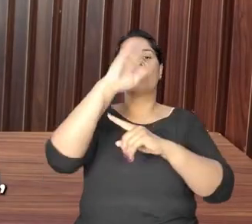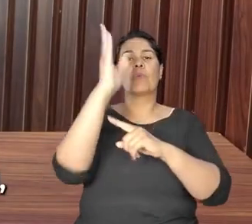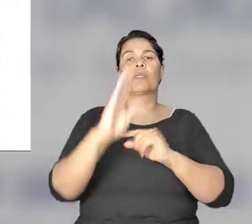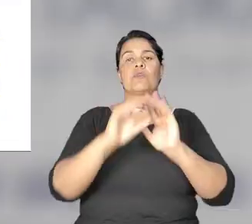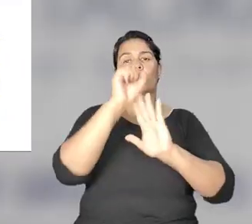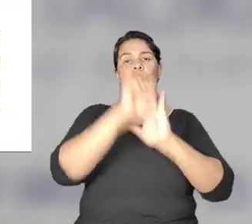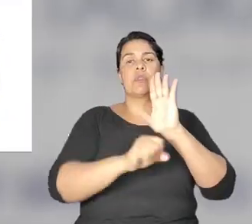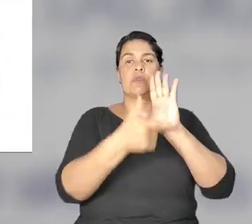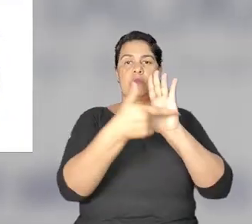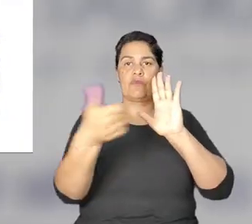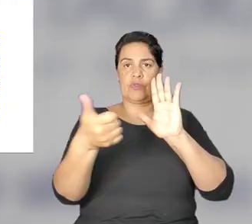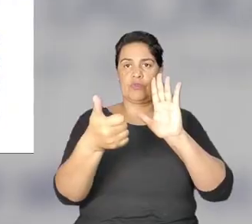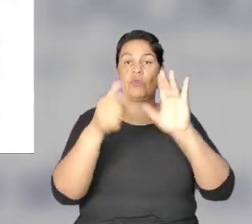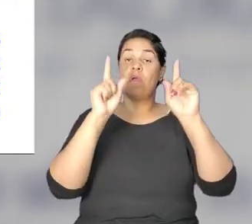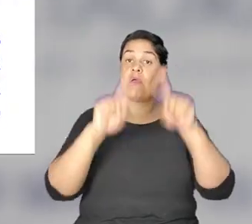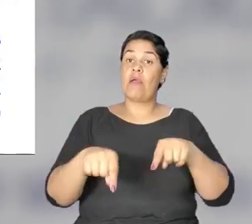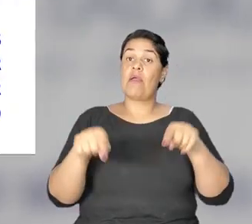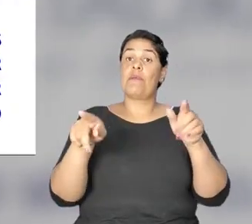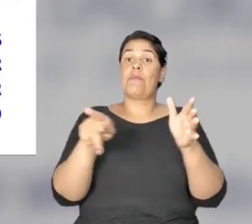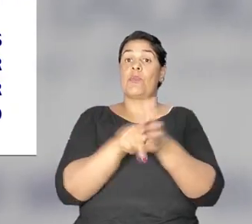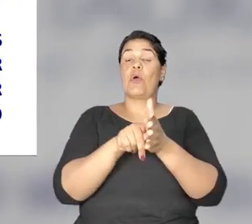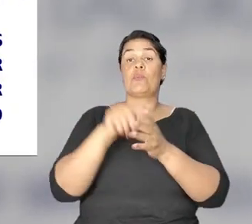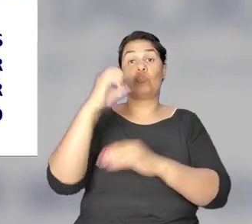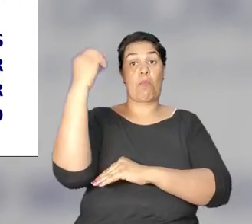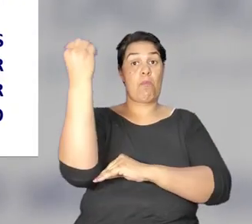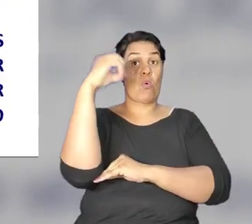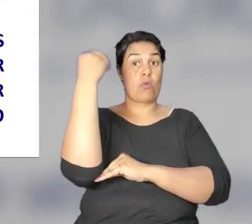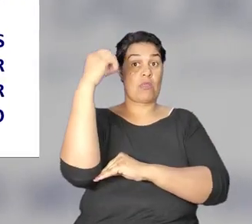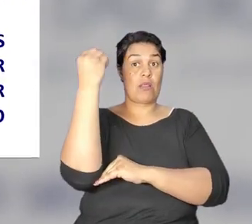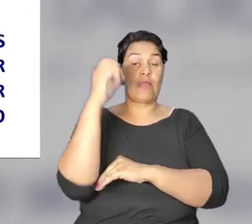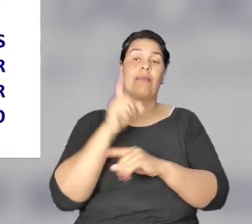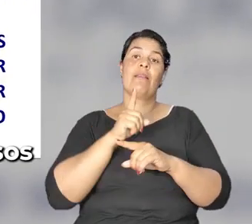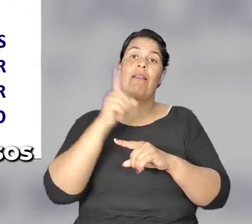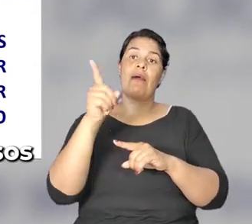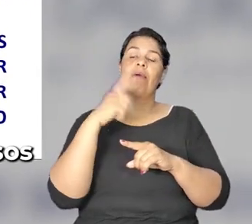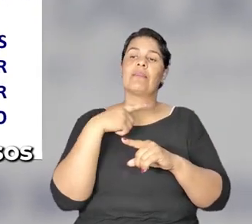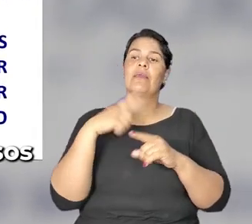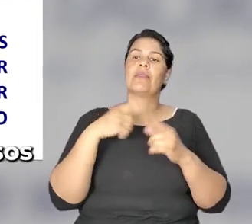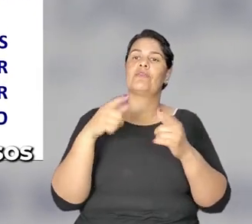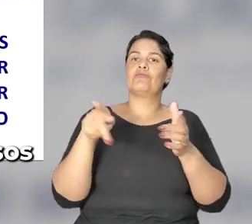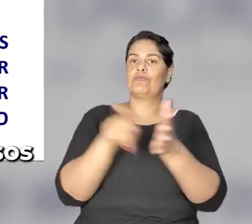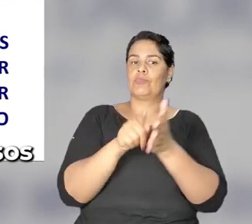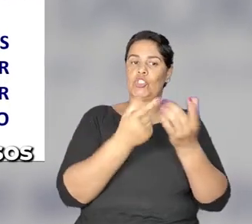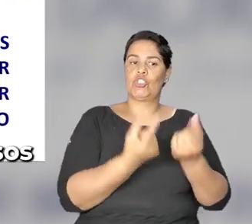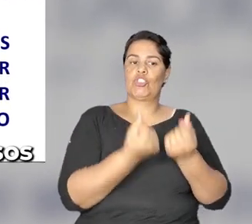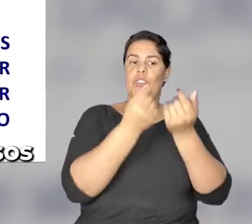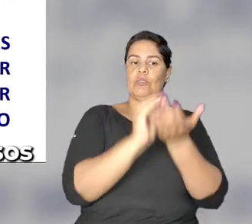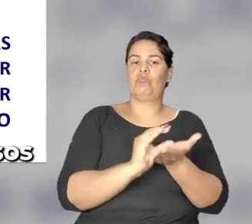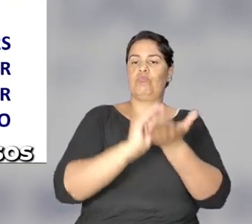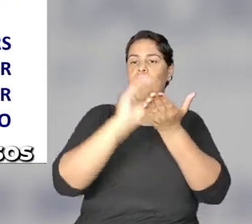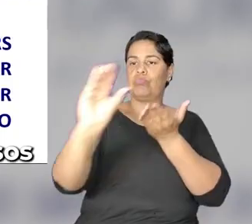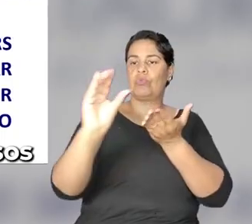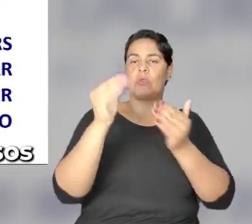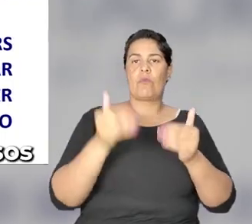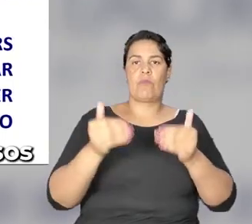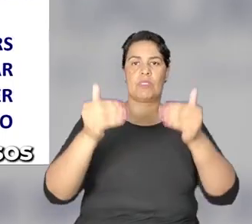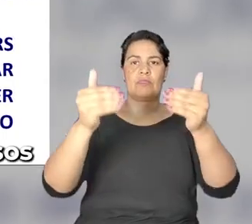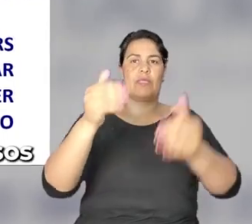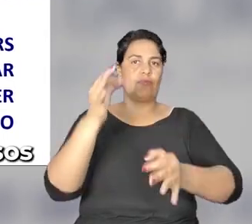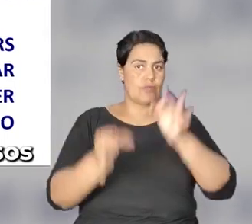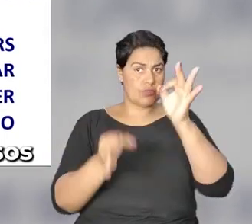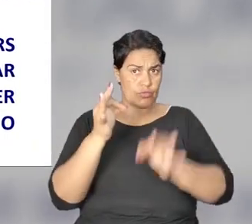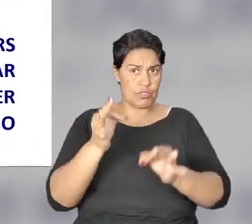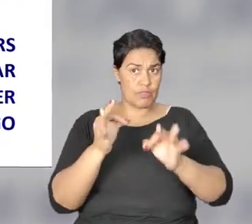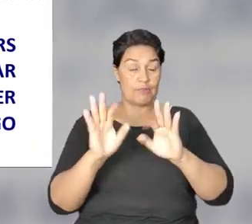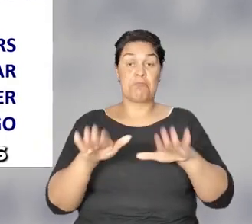Século XXI, uma iniciativa da Vara Regional da Infância e da Juventude de Porto Alegre, que contou com recursos do Ministério